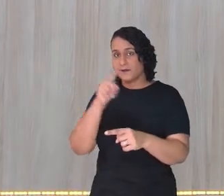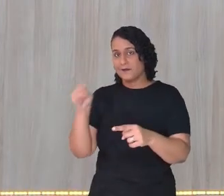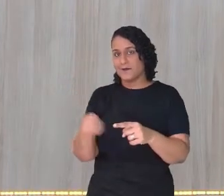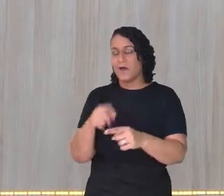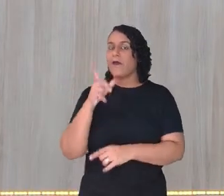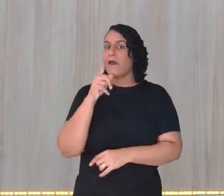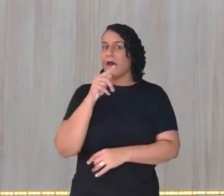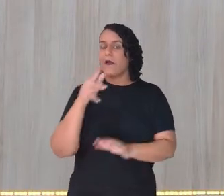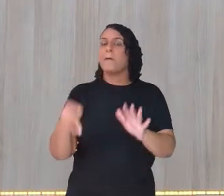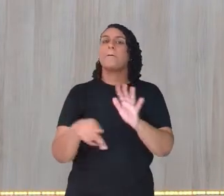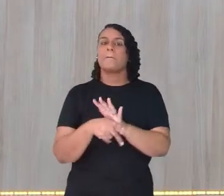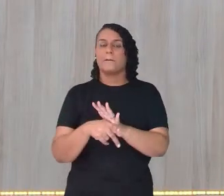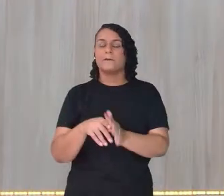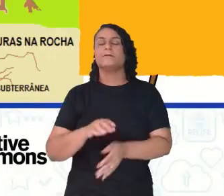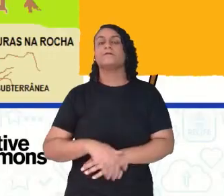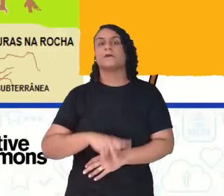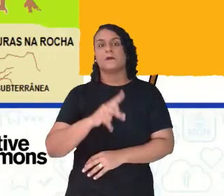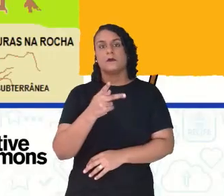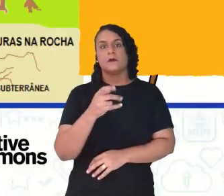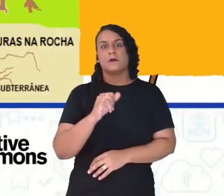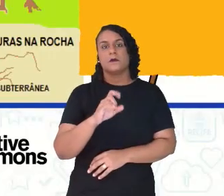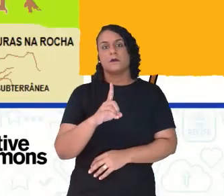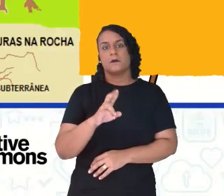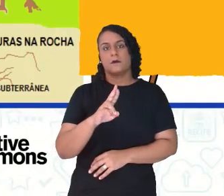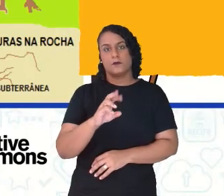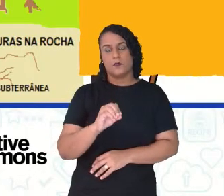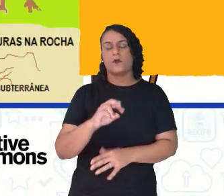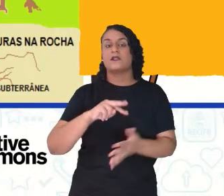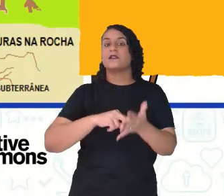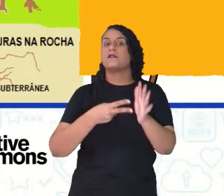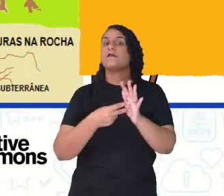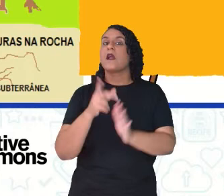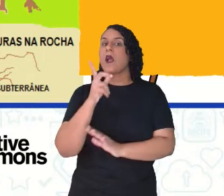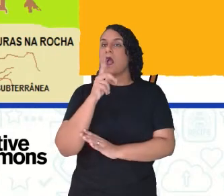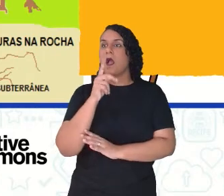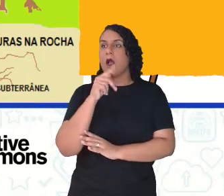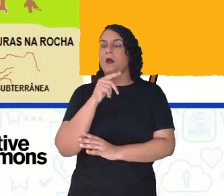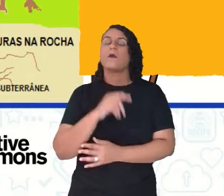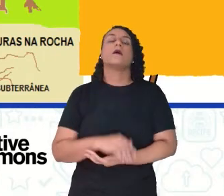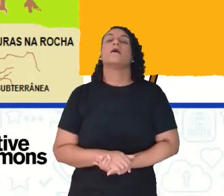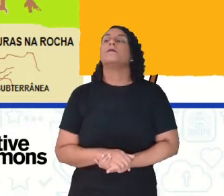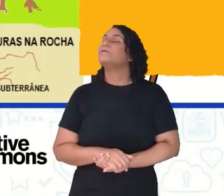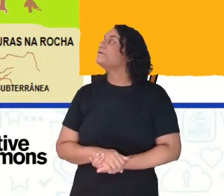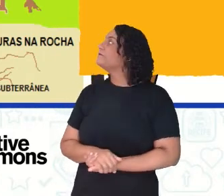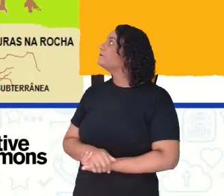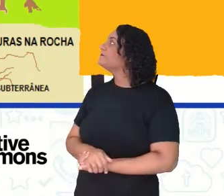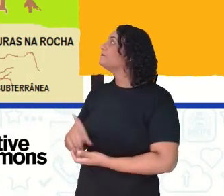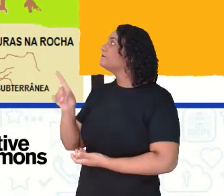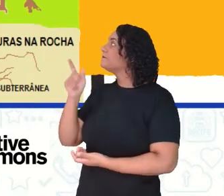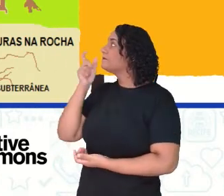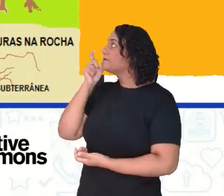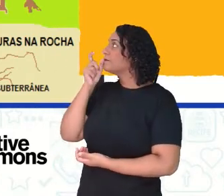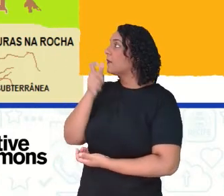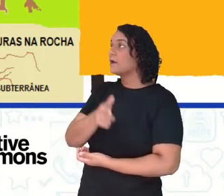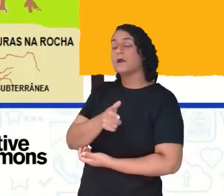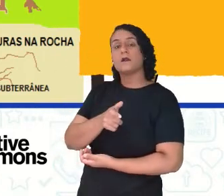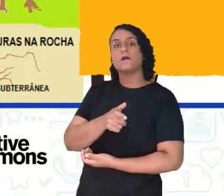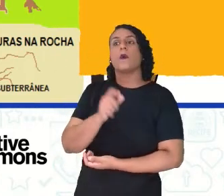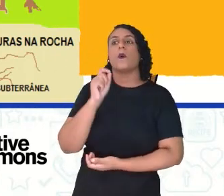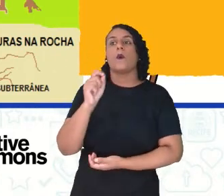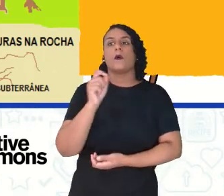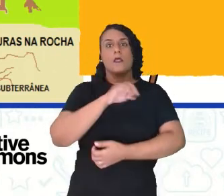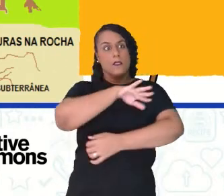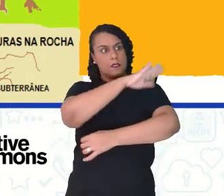hidrológico. Hidro, água, né? A gente está falando do ciclo da água. Veja que interessante. Lá no pico